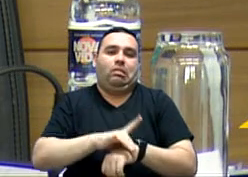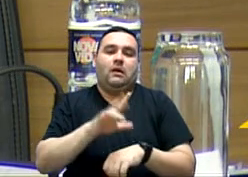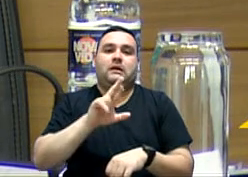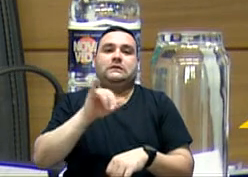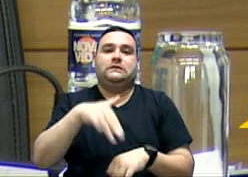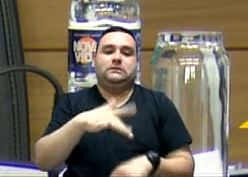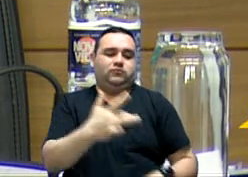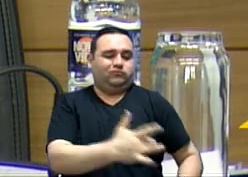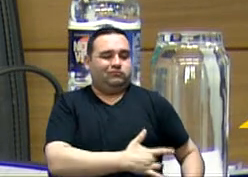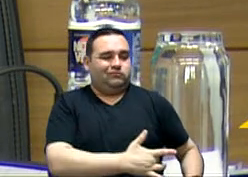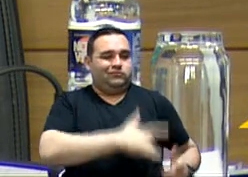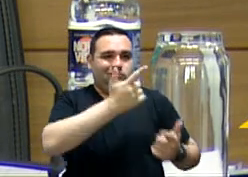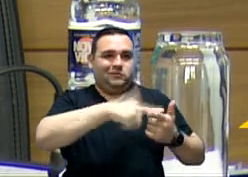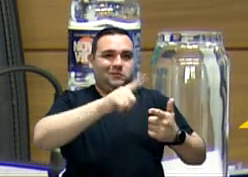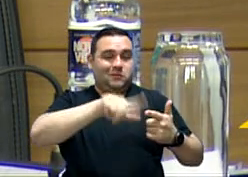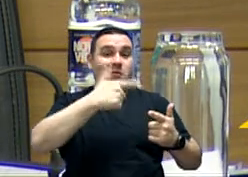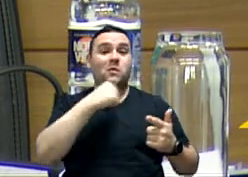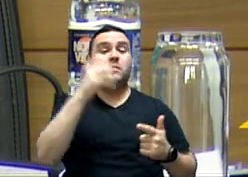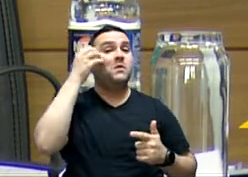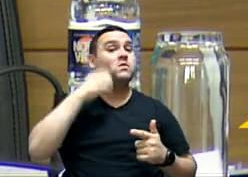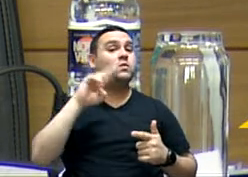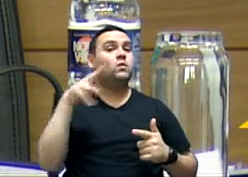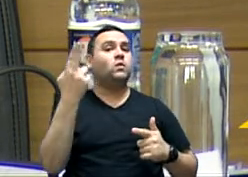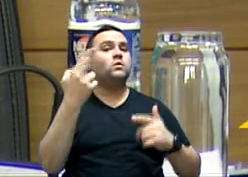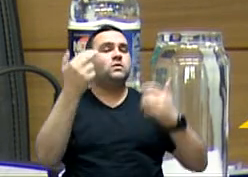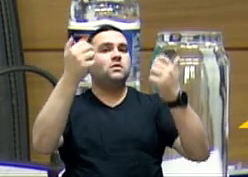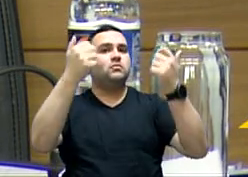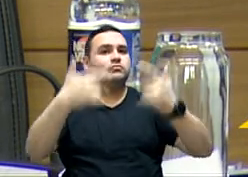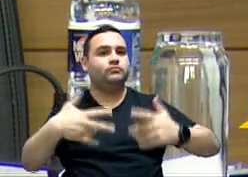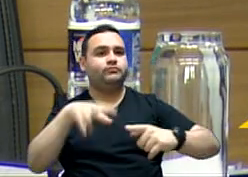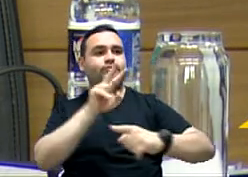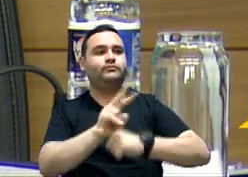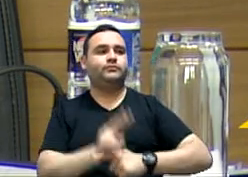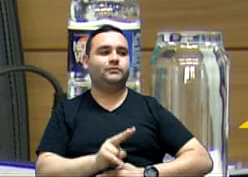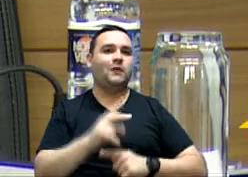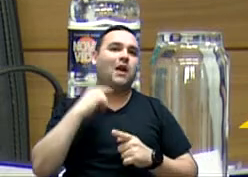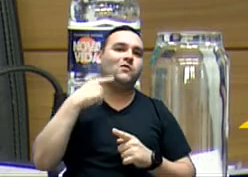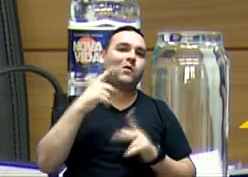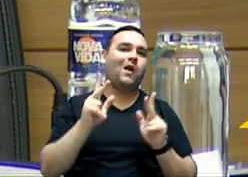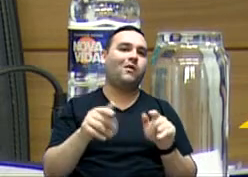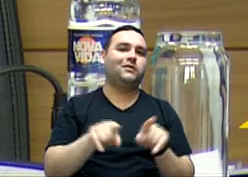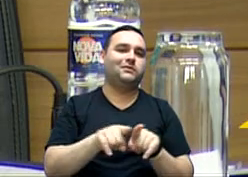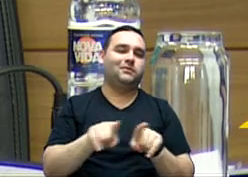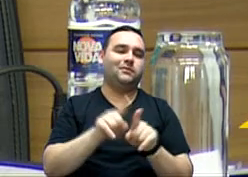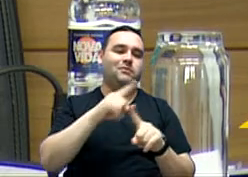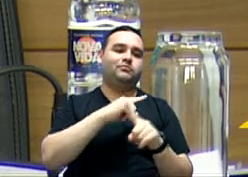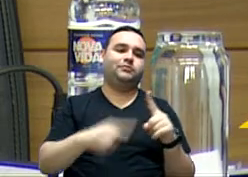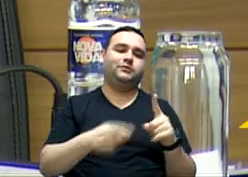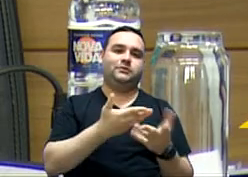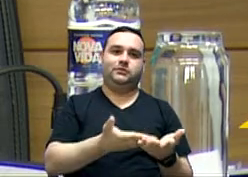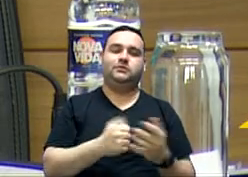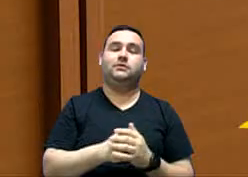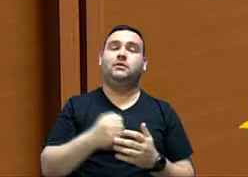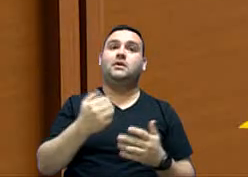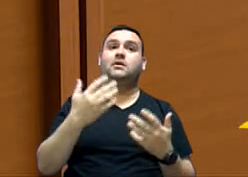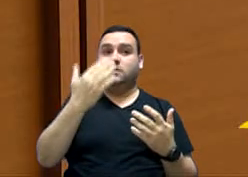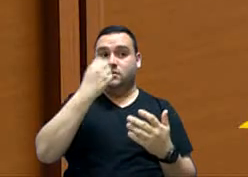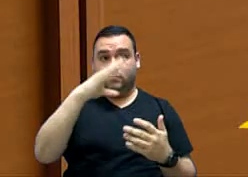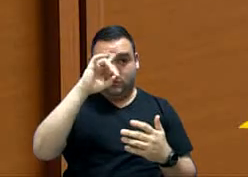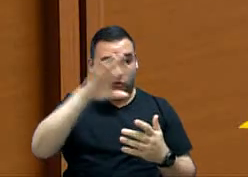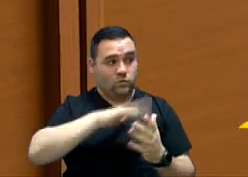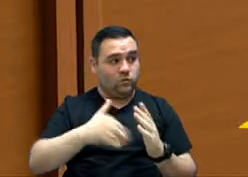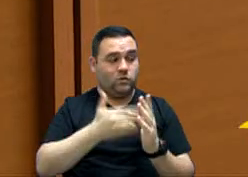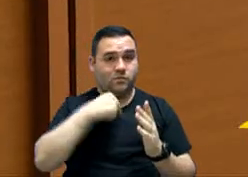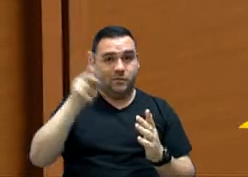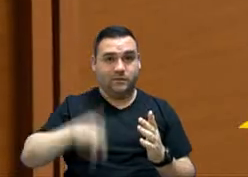cólica renal, o vereador Hudson Pessini vai defender aqui a rejeição do veto. Bom dia, vereadores e vereadoras,